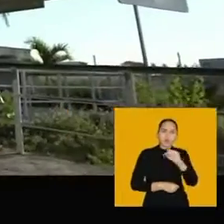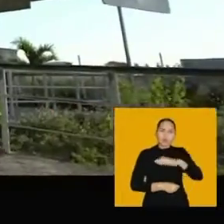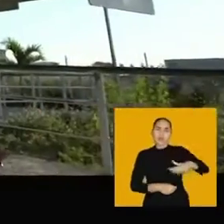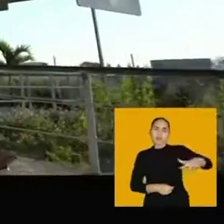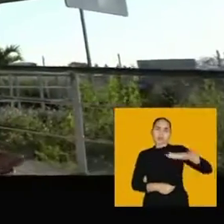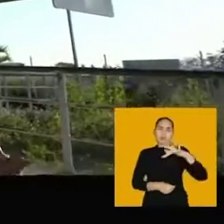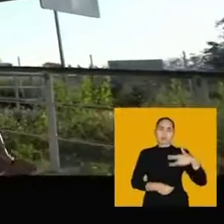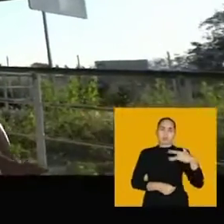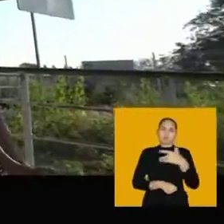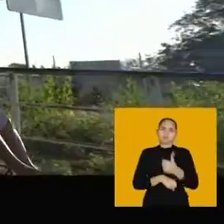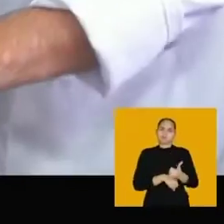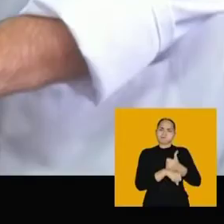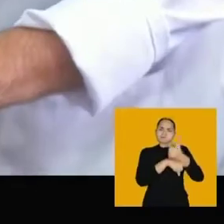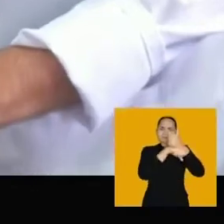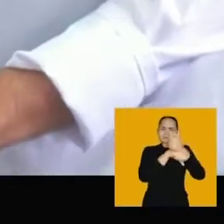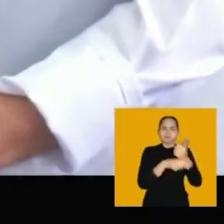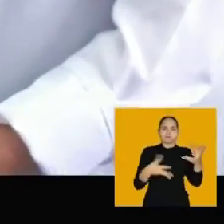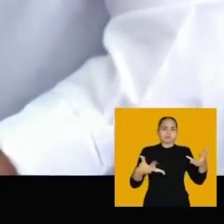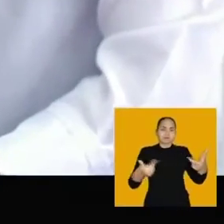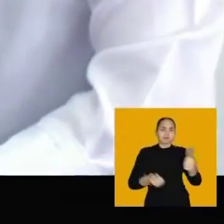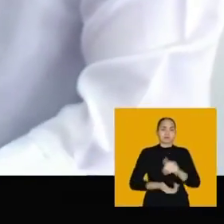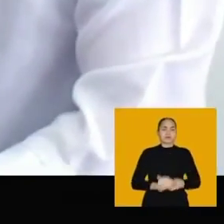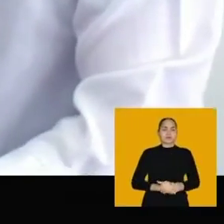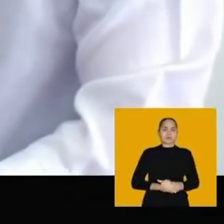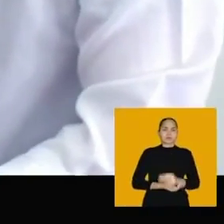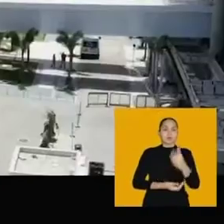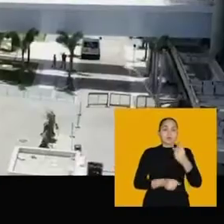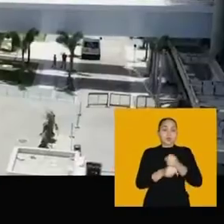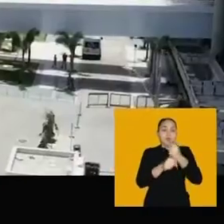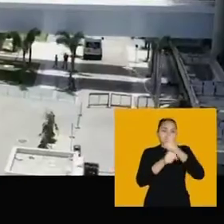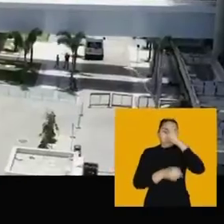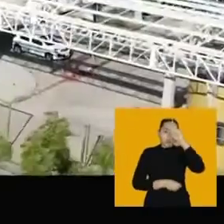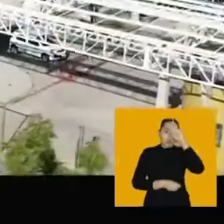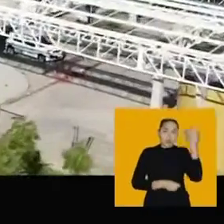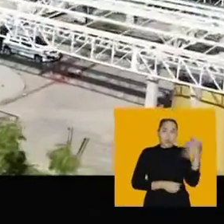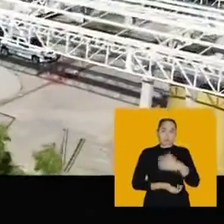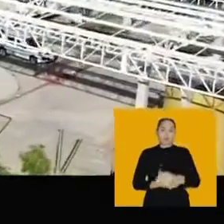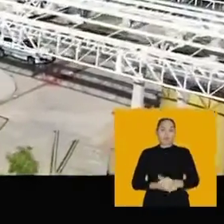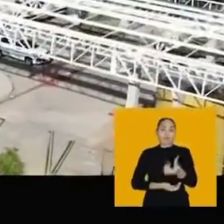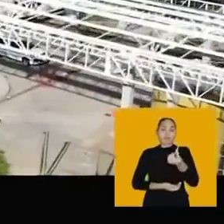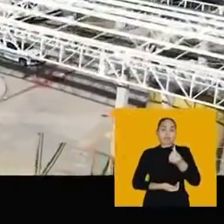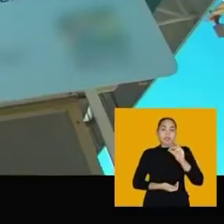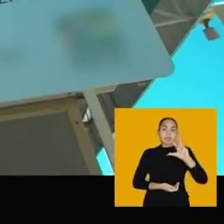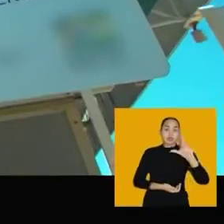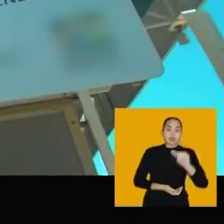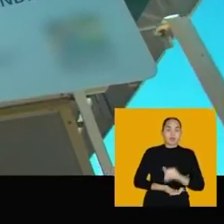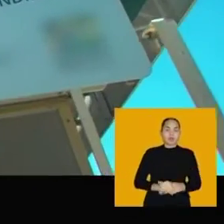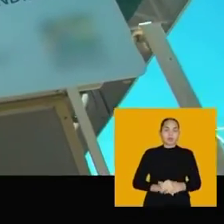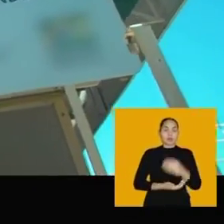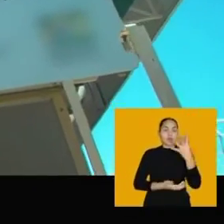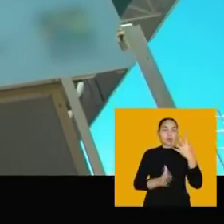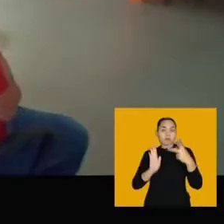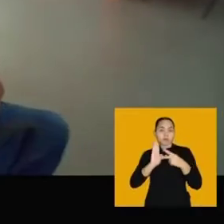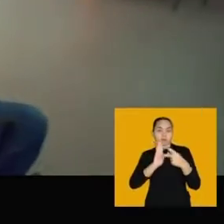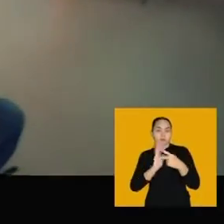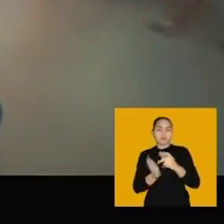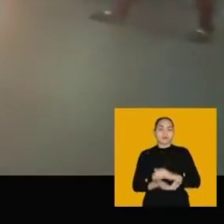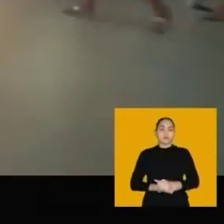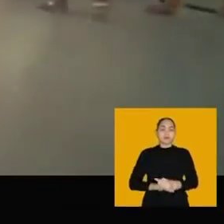últimos 8 anos, a rede de saúde foi ampliada como nunca. Foram 2 novos hospitais,